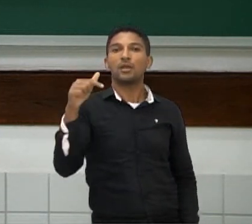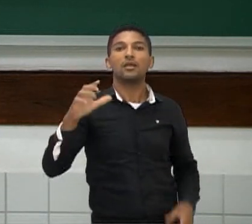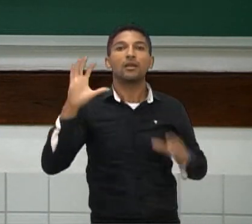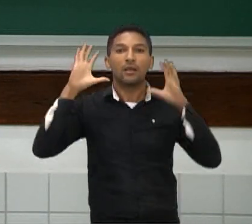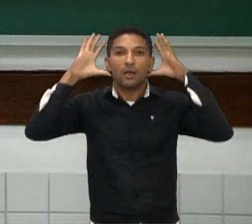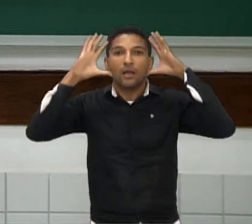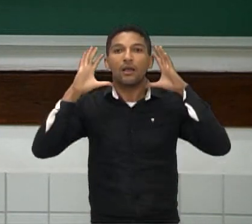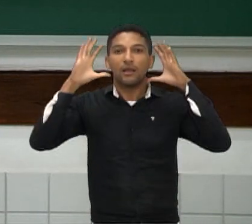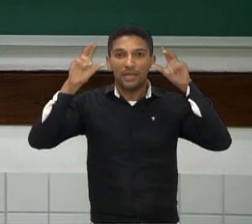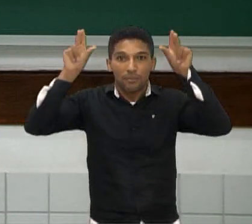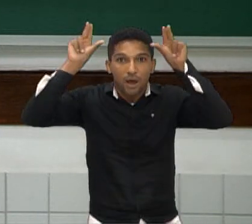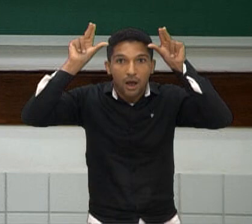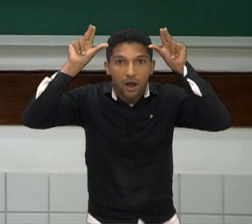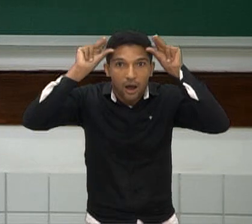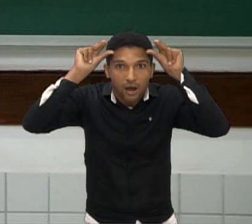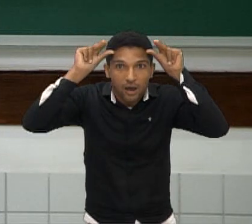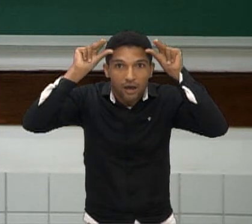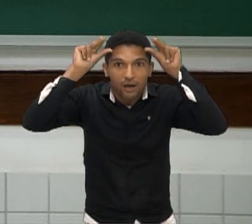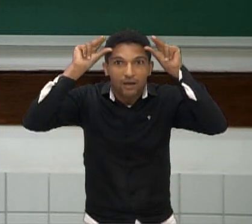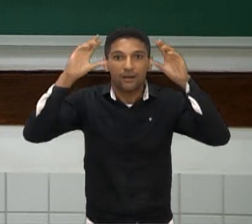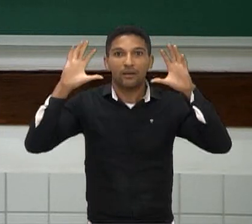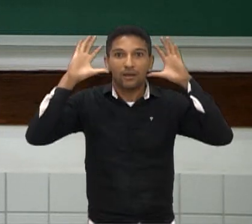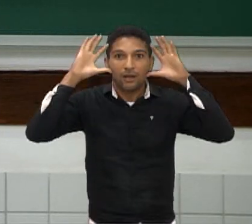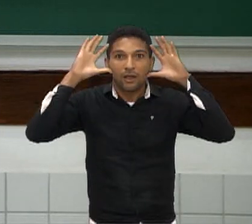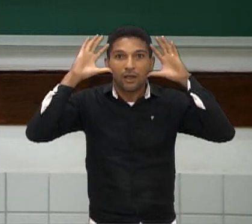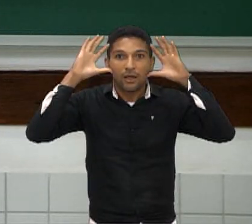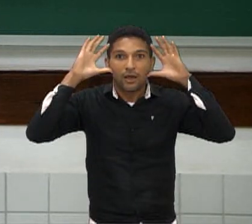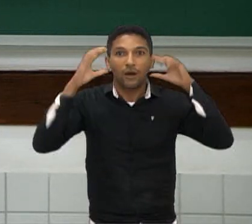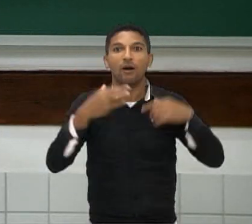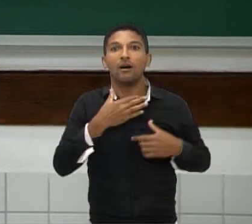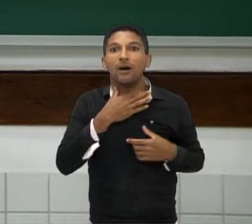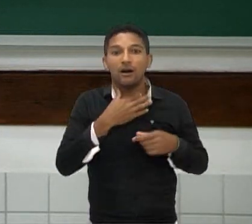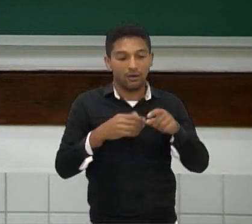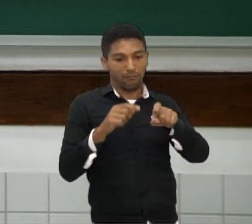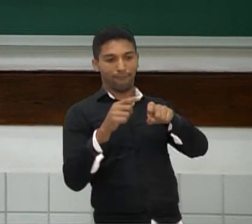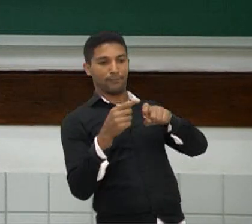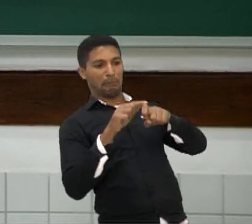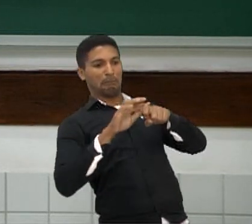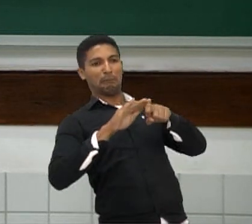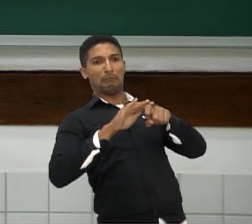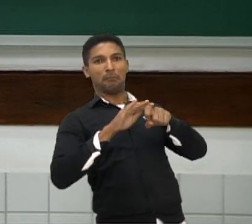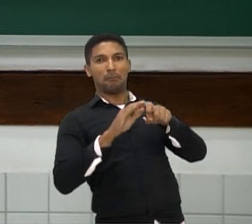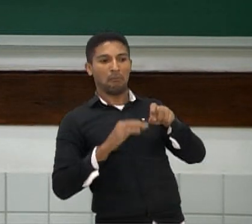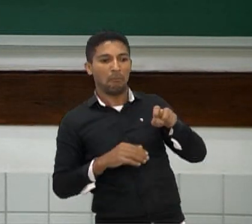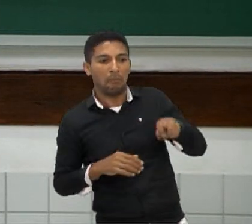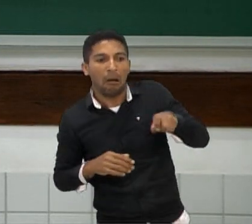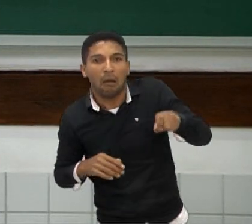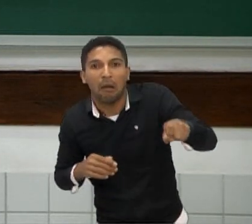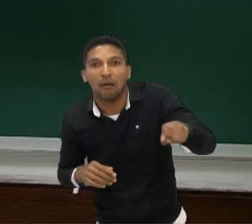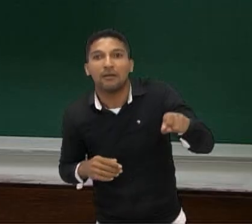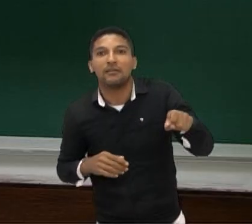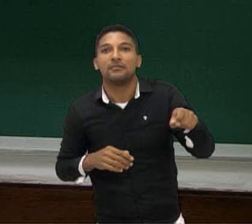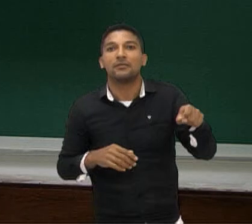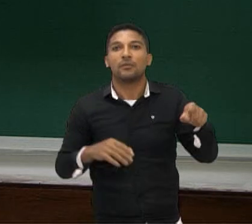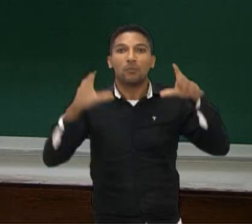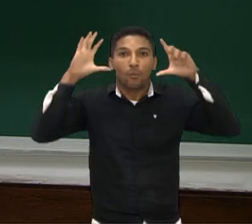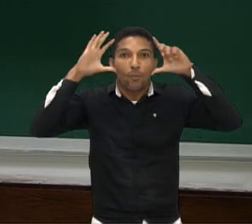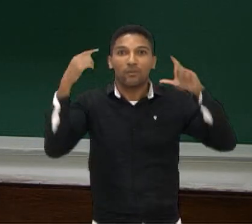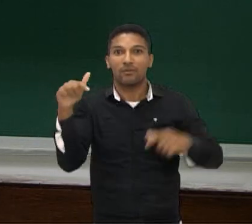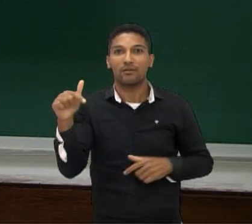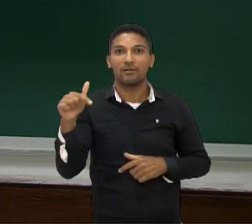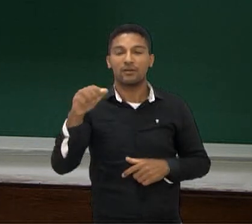padre e casou com o padre, virou mula e ficou sem cabeça. E urbano, palavra urbana. Quando a gente pensa